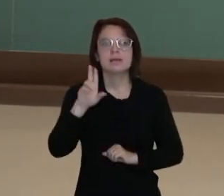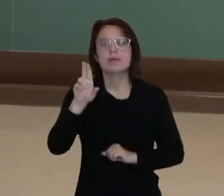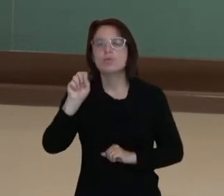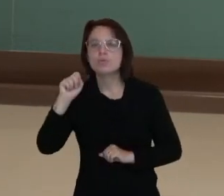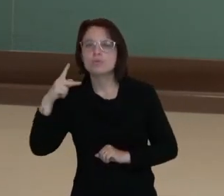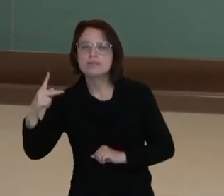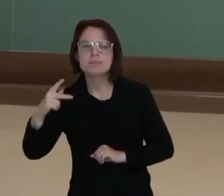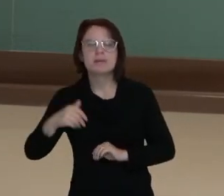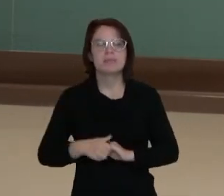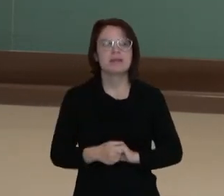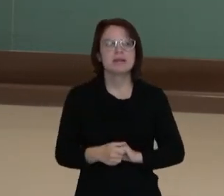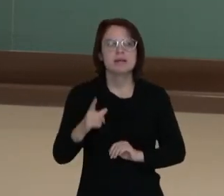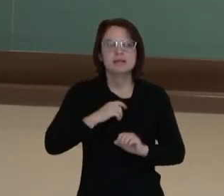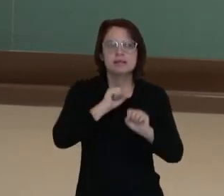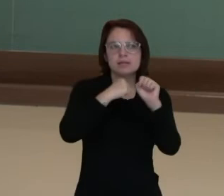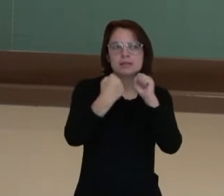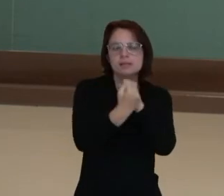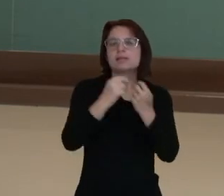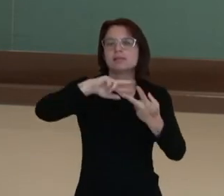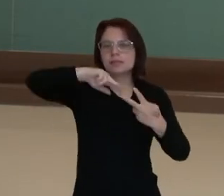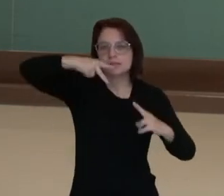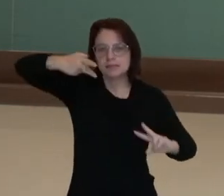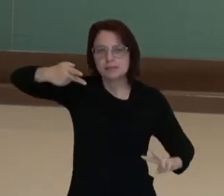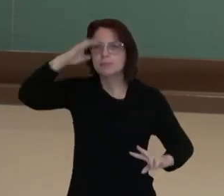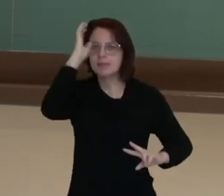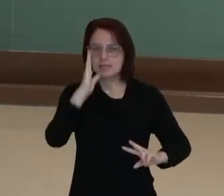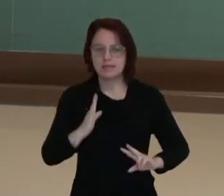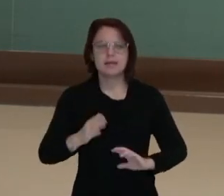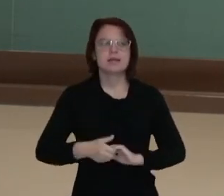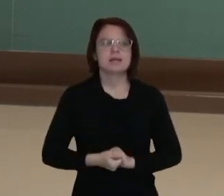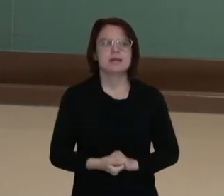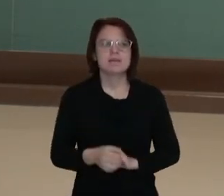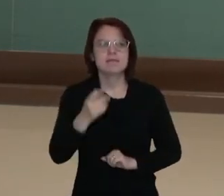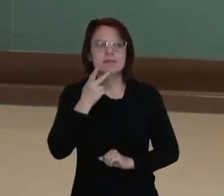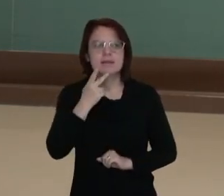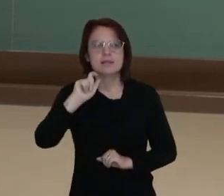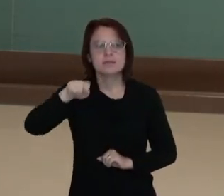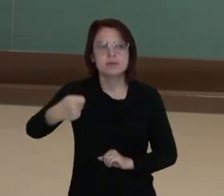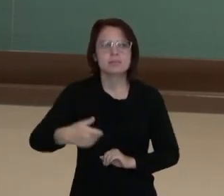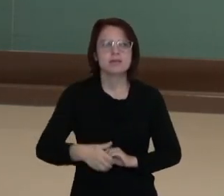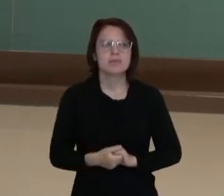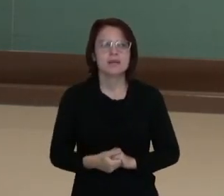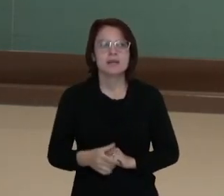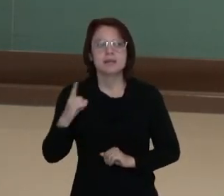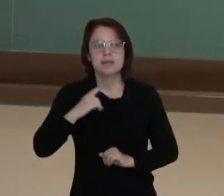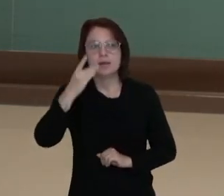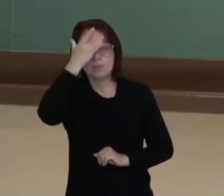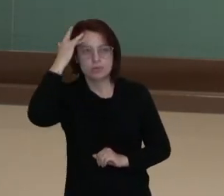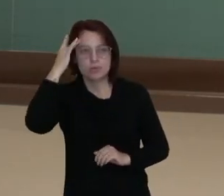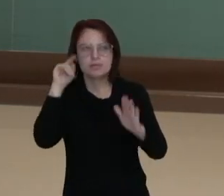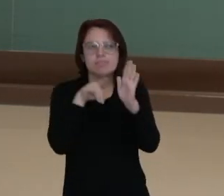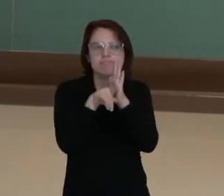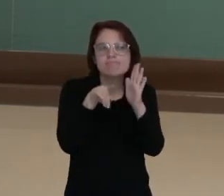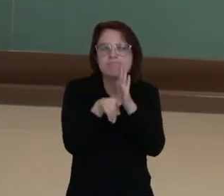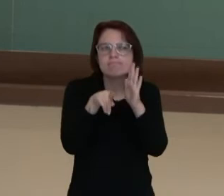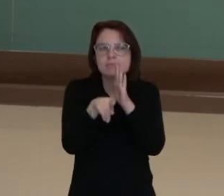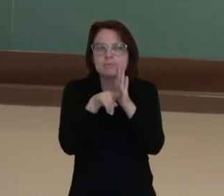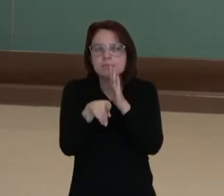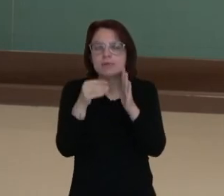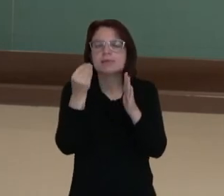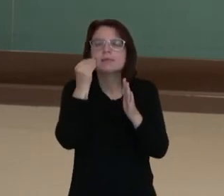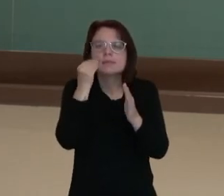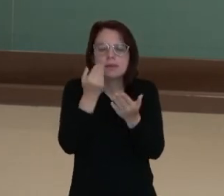USP, a Sociedade Brasileira de Genética, né, falando da genética. Nós temos pesquisadores, né, que trabalharam no melhoramento